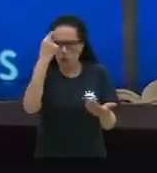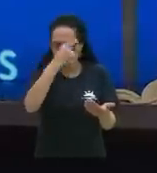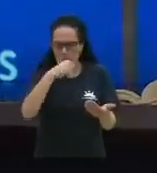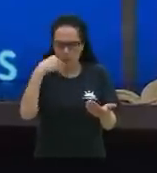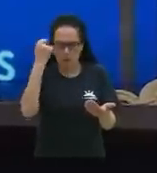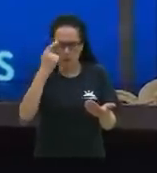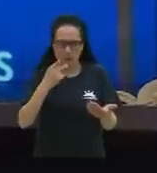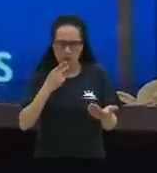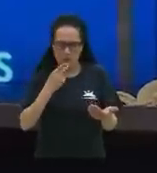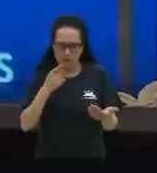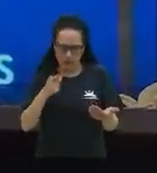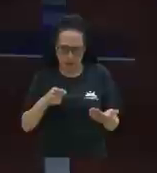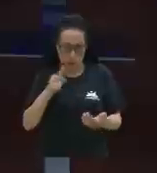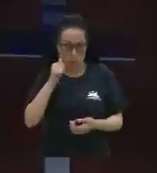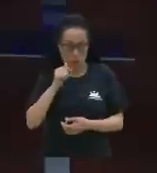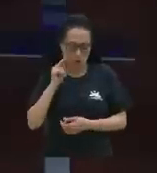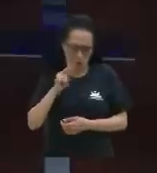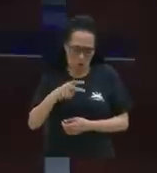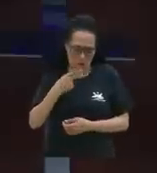disse: essa criança